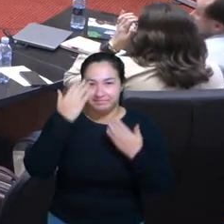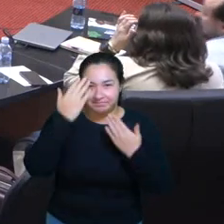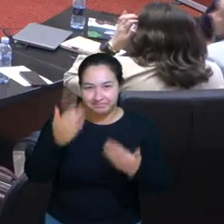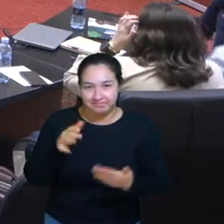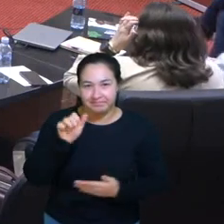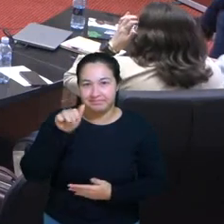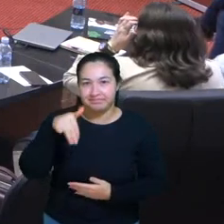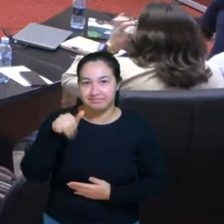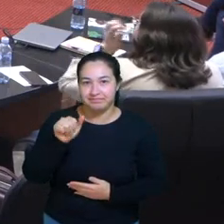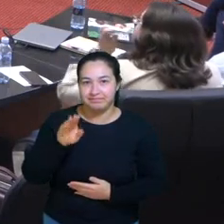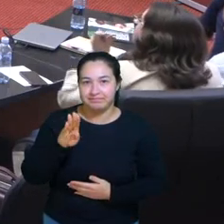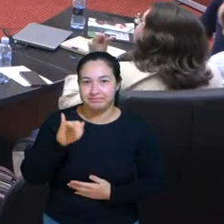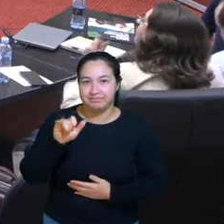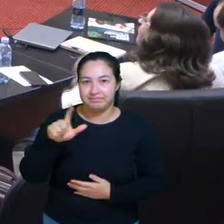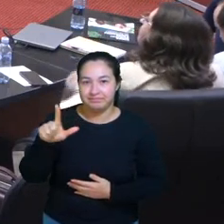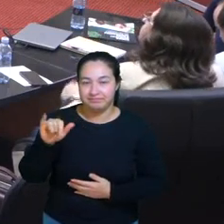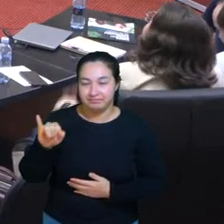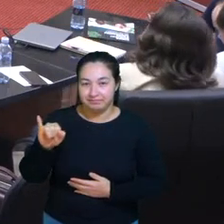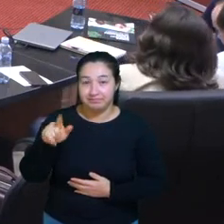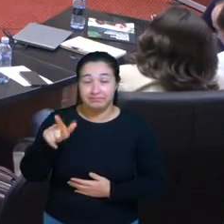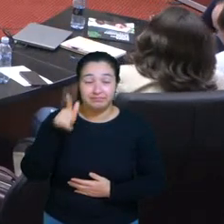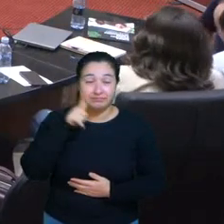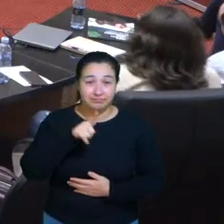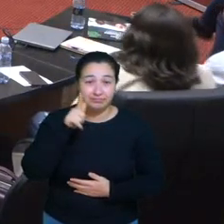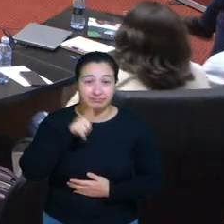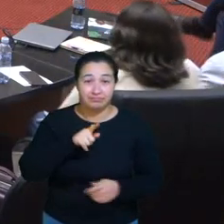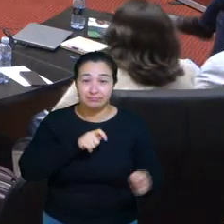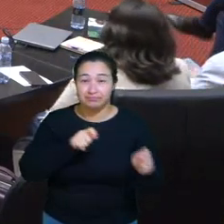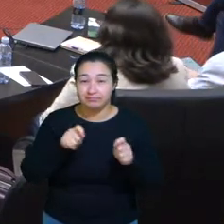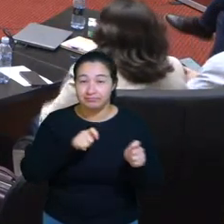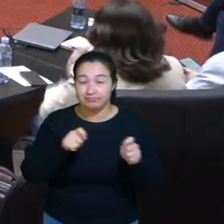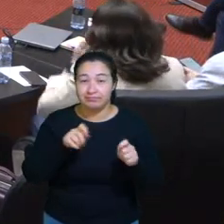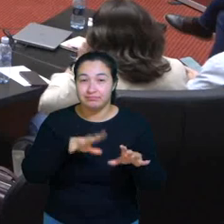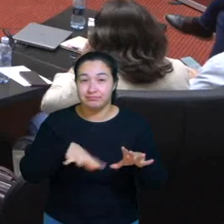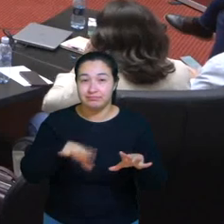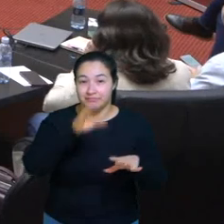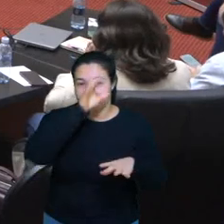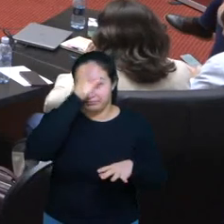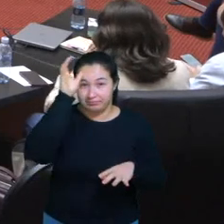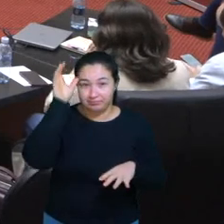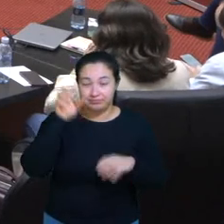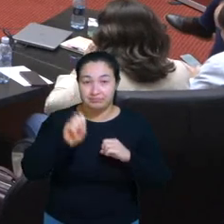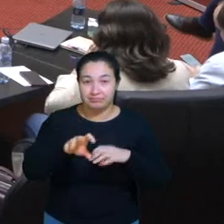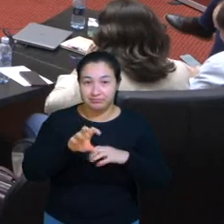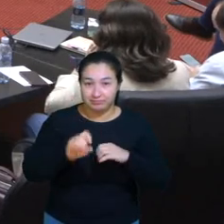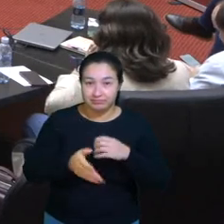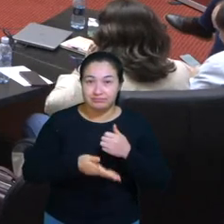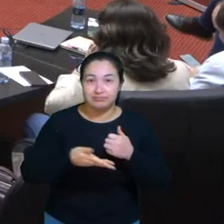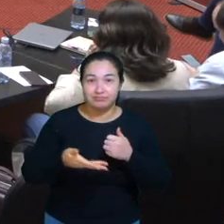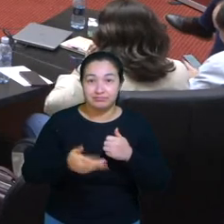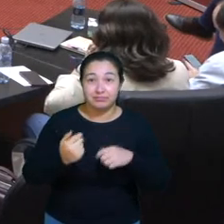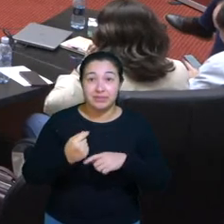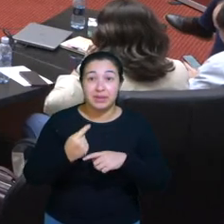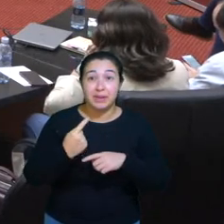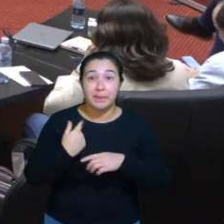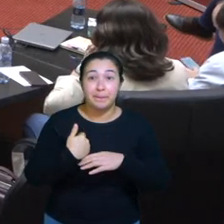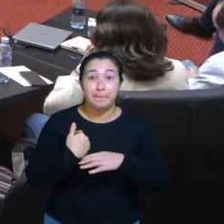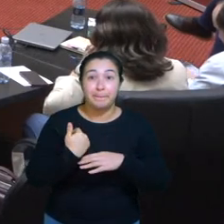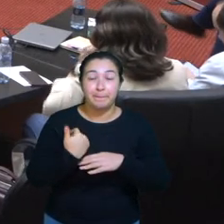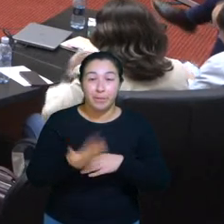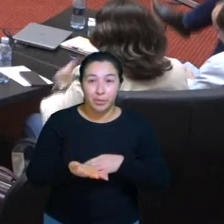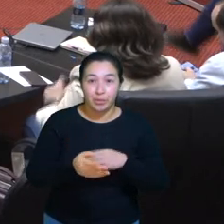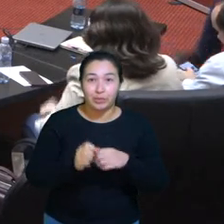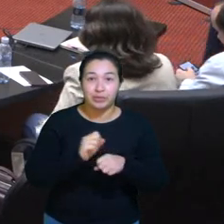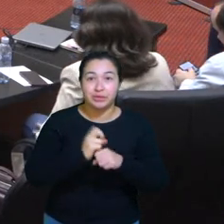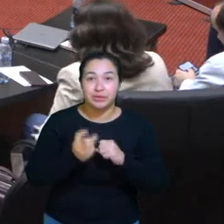eh Lembrando que coordenou o conselho a câmara de Educação Básica pós pandemia também né foi foi